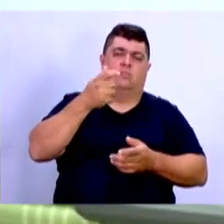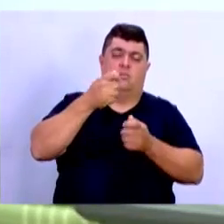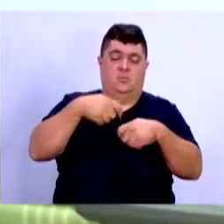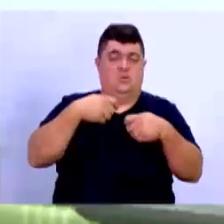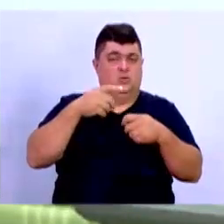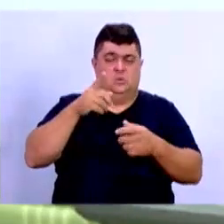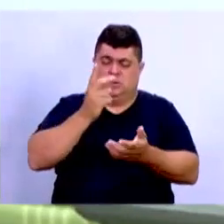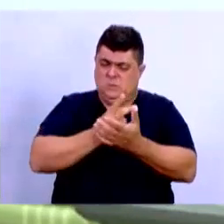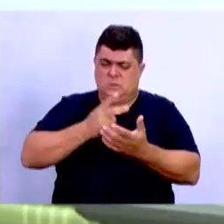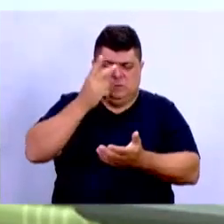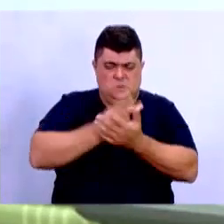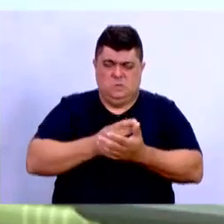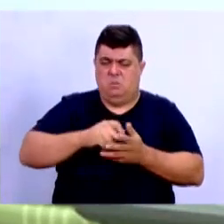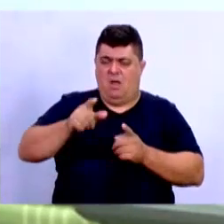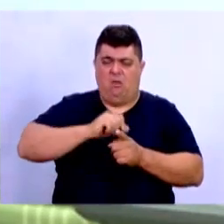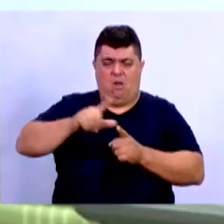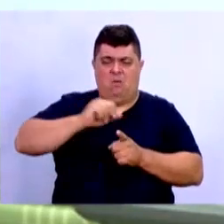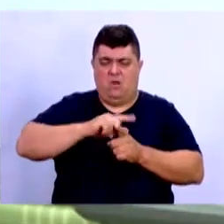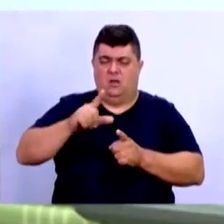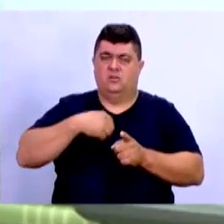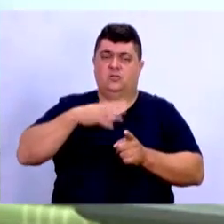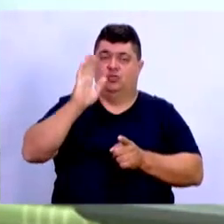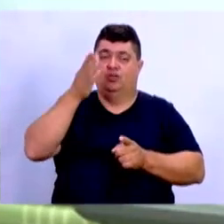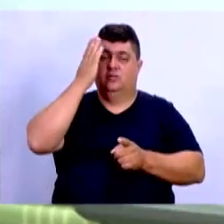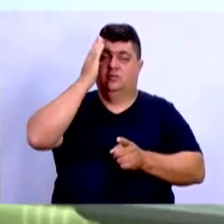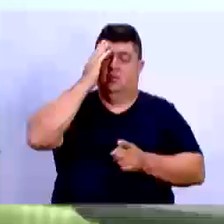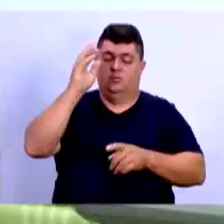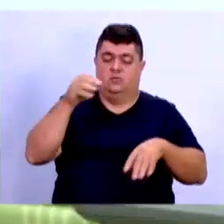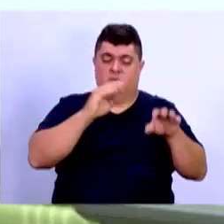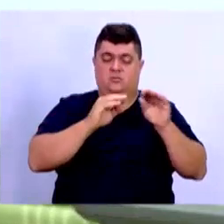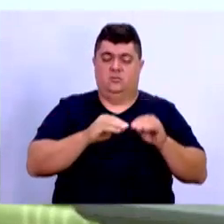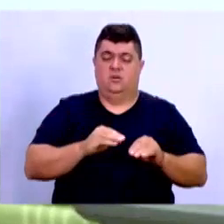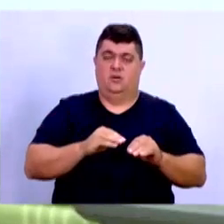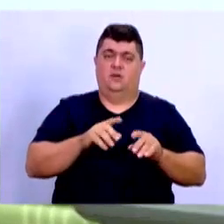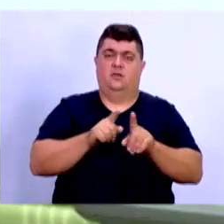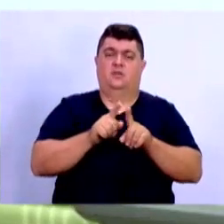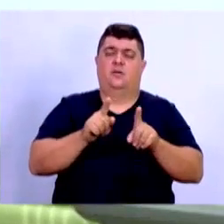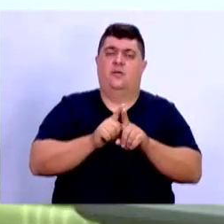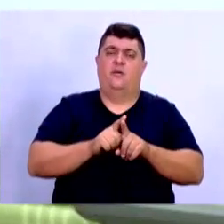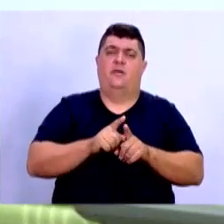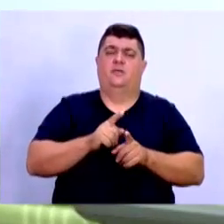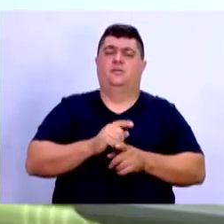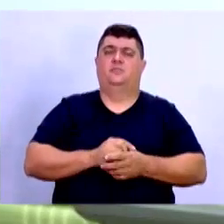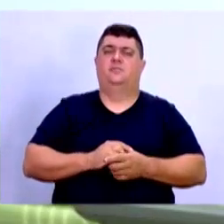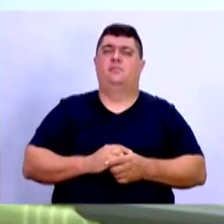sabe que vai vir todo mês, então você já coloca uma programação e as contas a pagar.